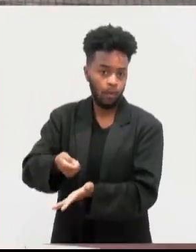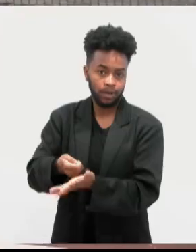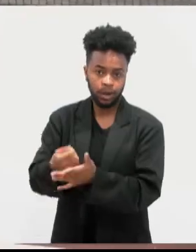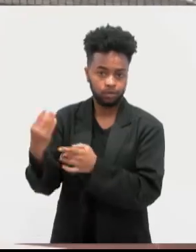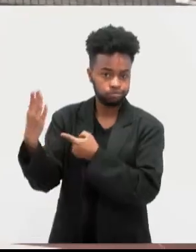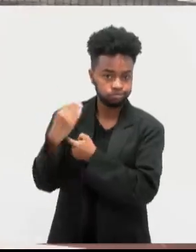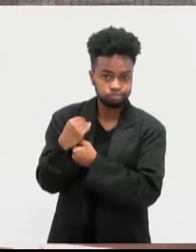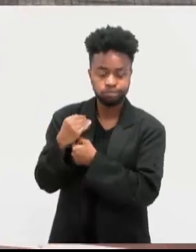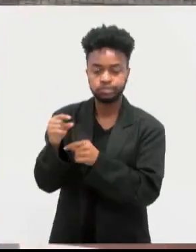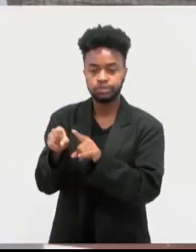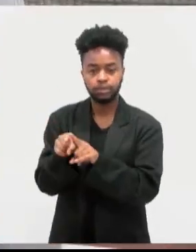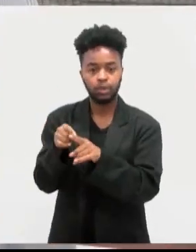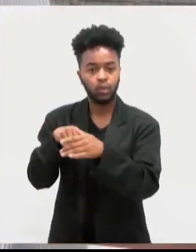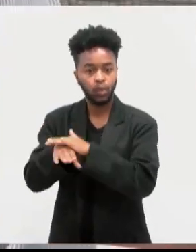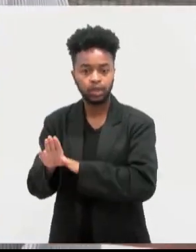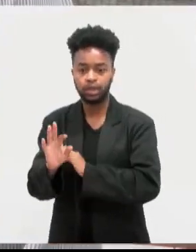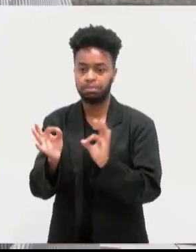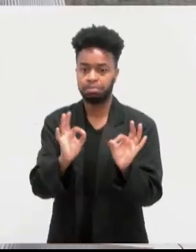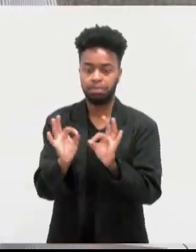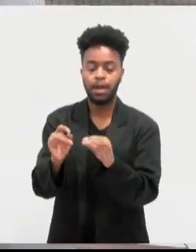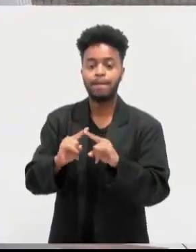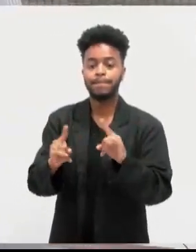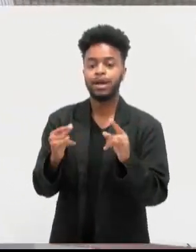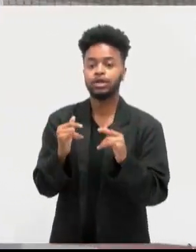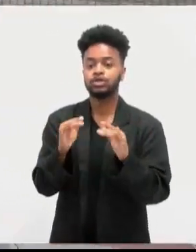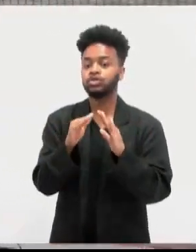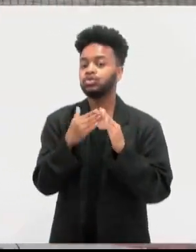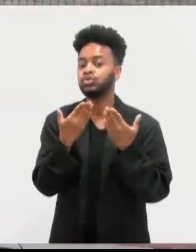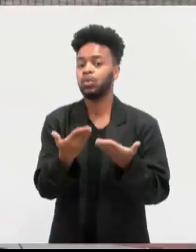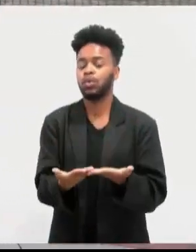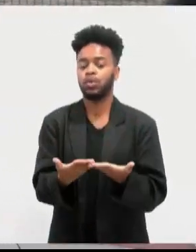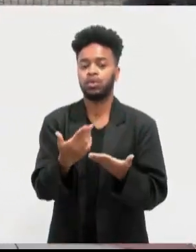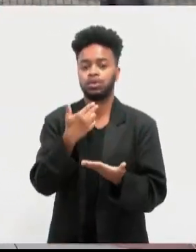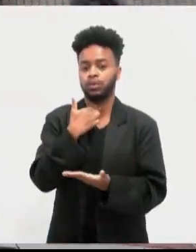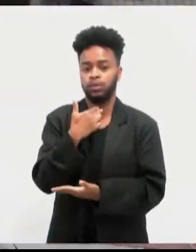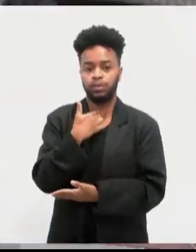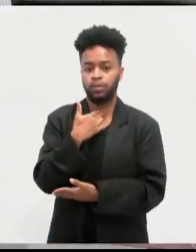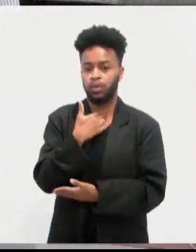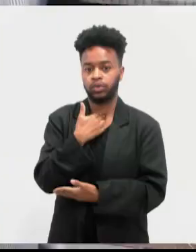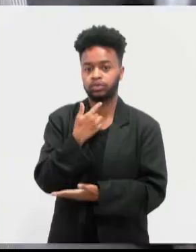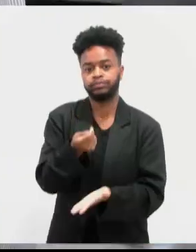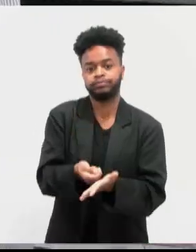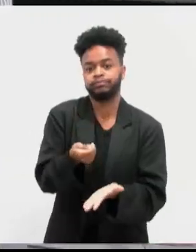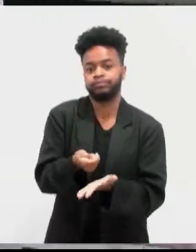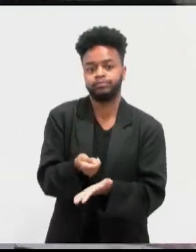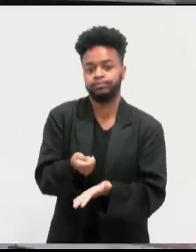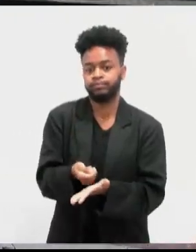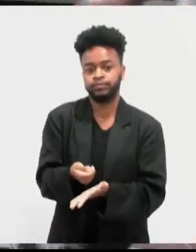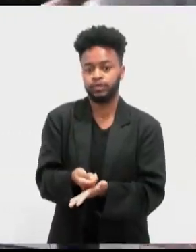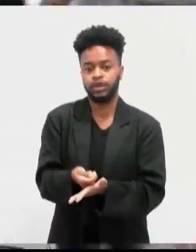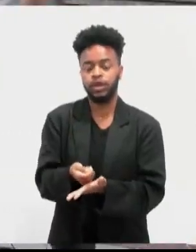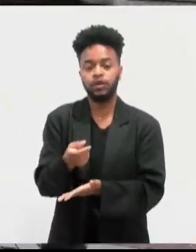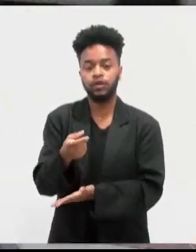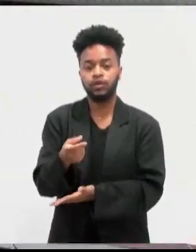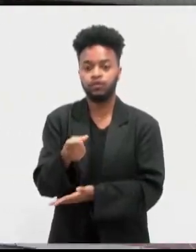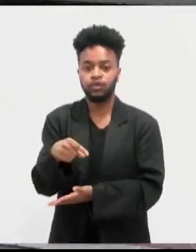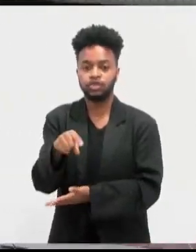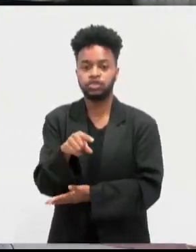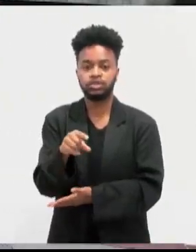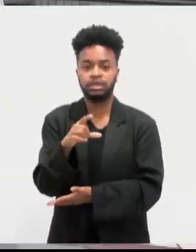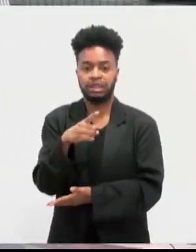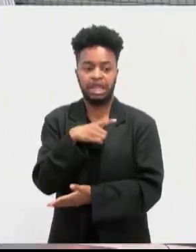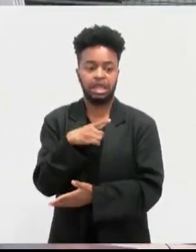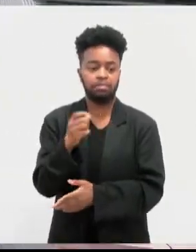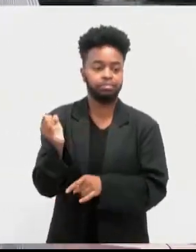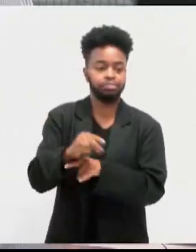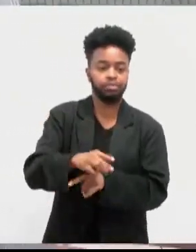armazenar e tratar os dados. Agora, a instituição de ensino, ela não pode exigir que você só pode ter um aluno aqui se